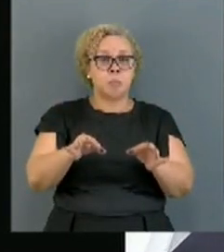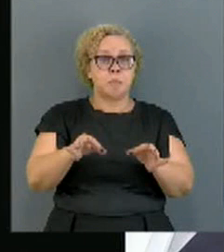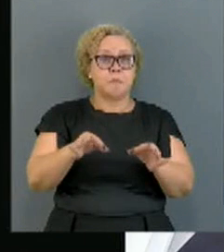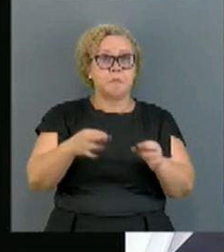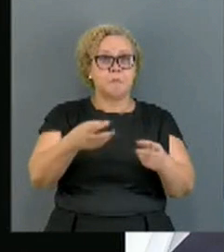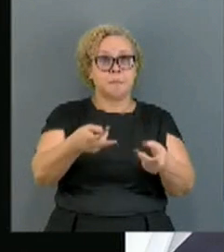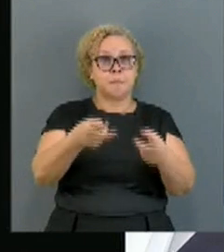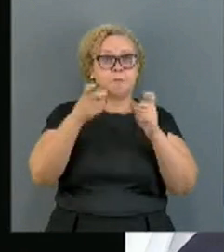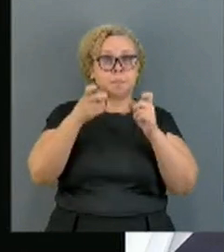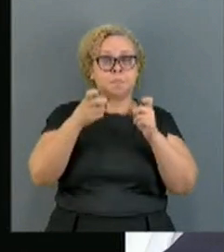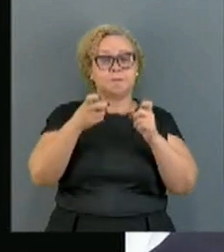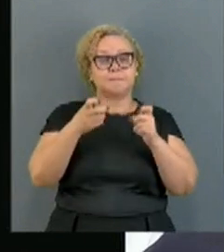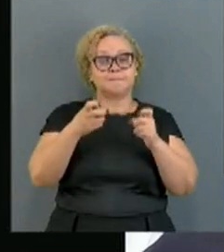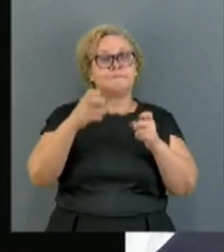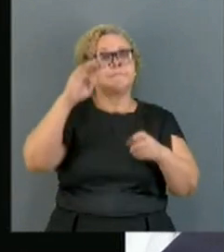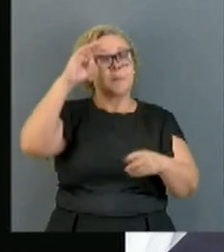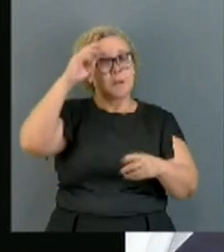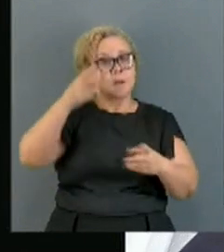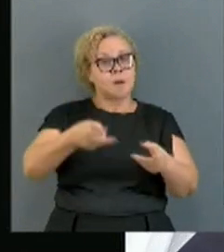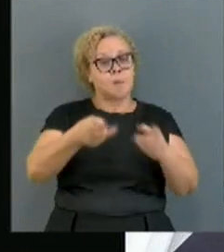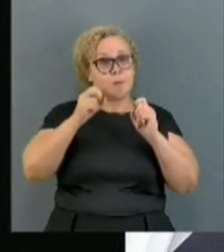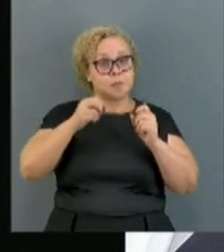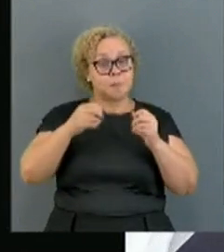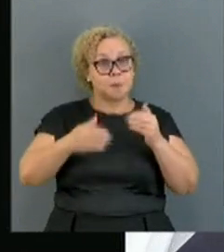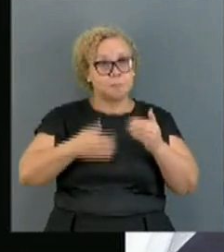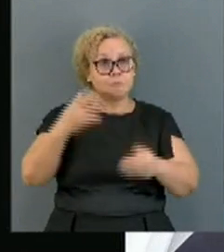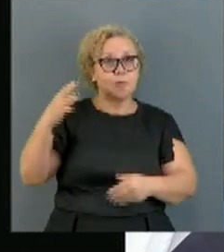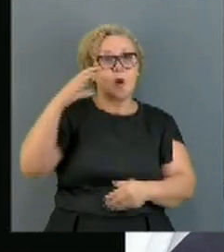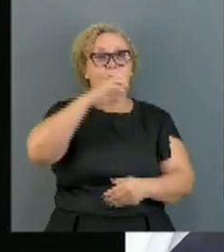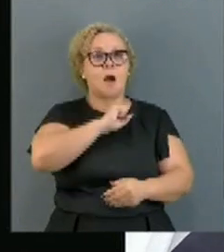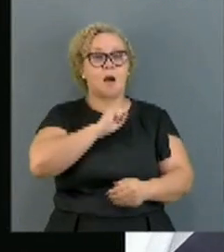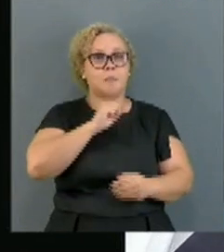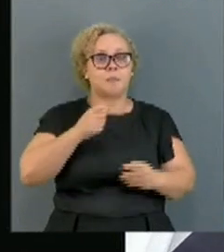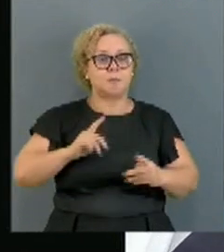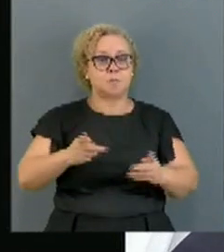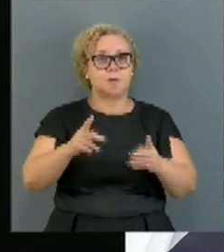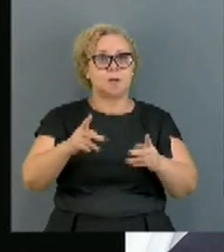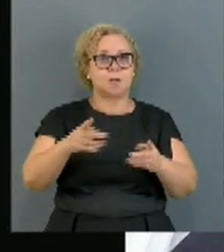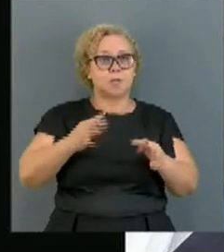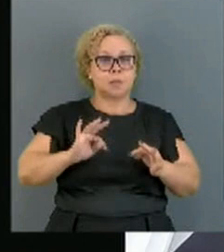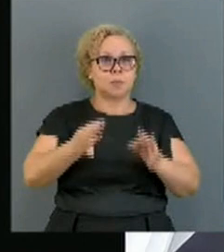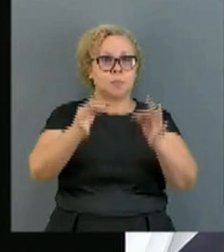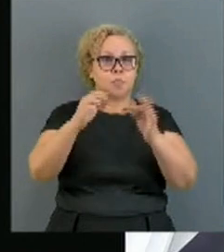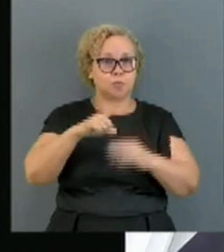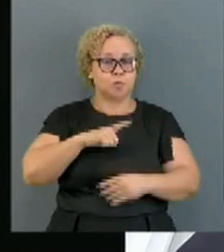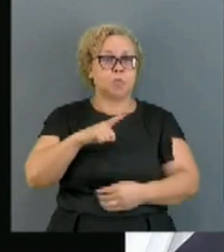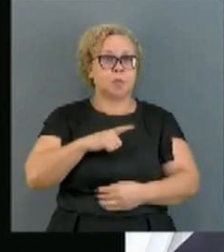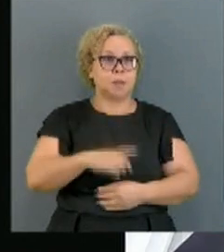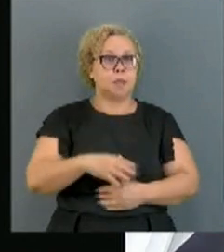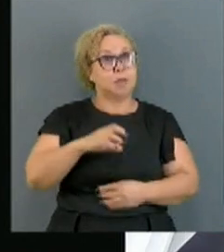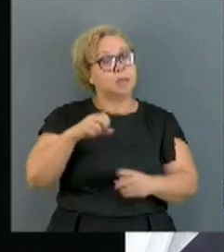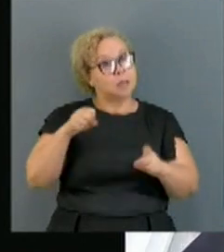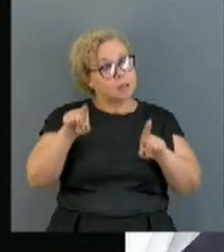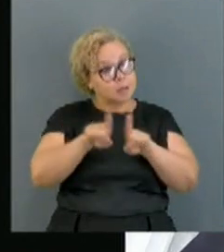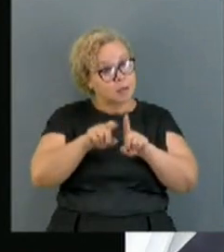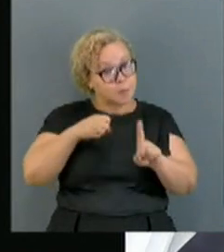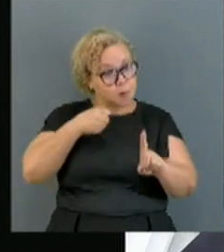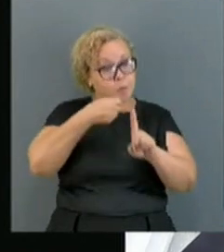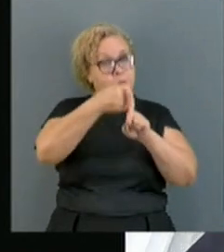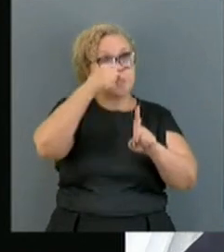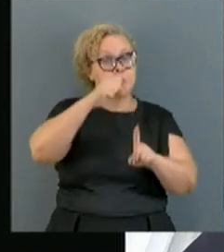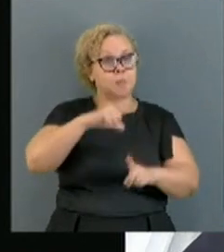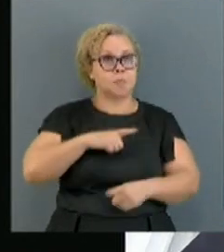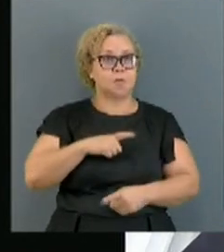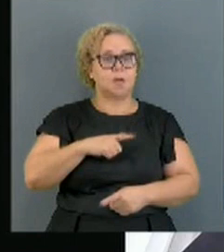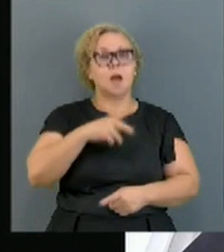que a tecnologia vem evoluindo e o impacto que isso pode ter. Por exemplo, no artigo